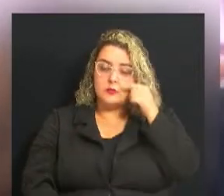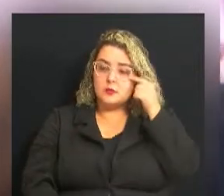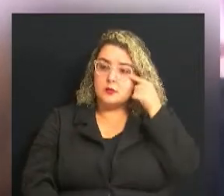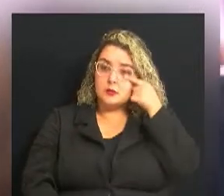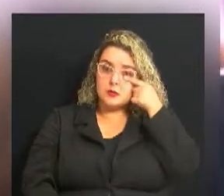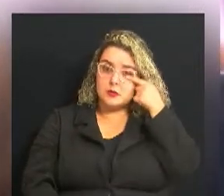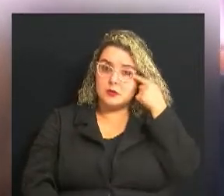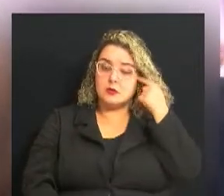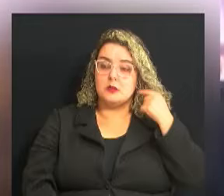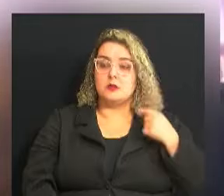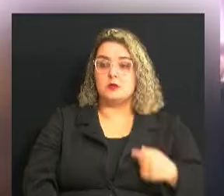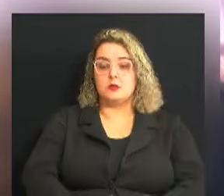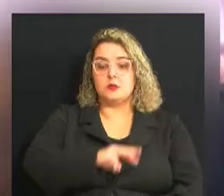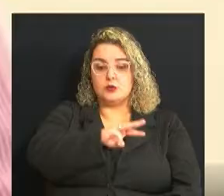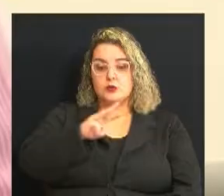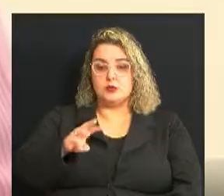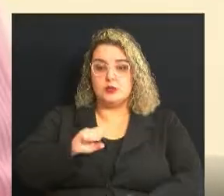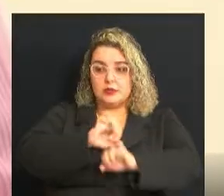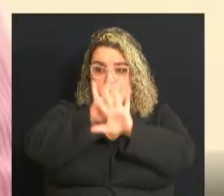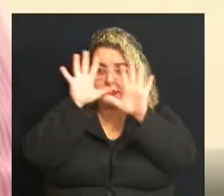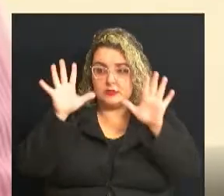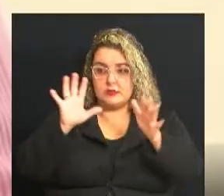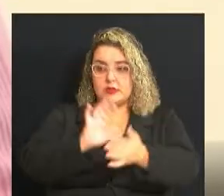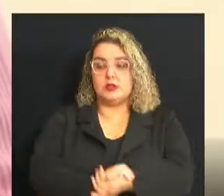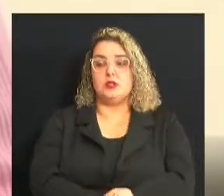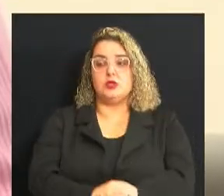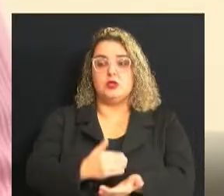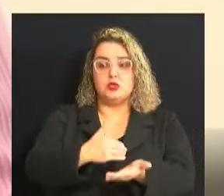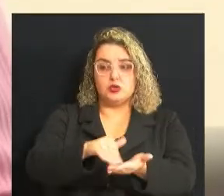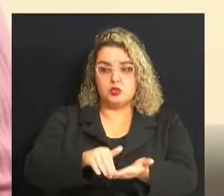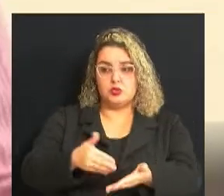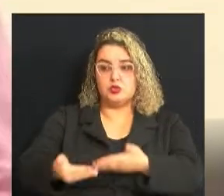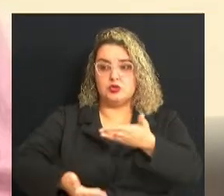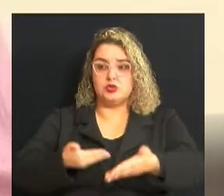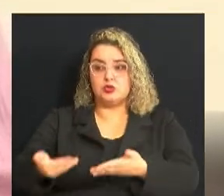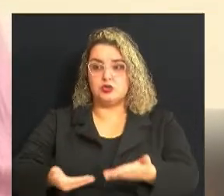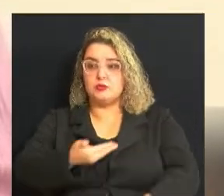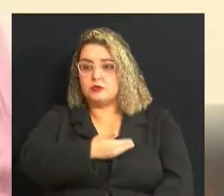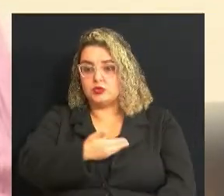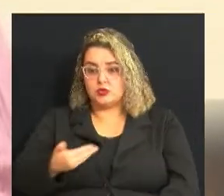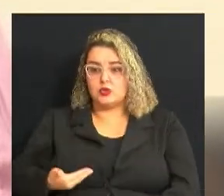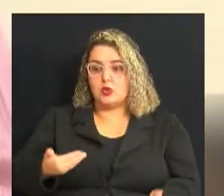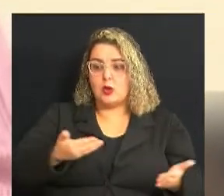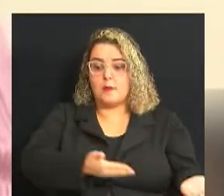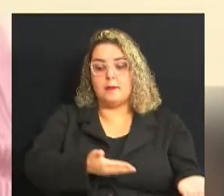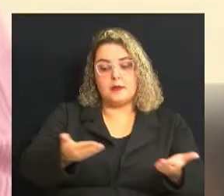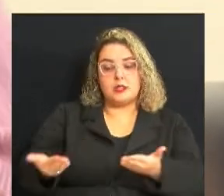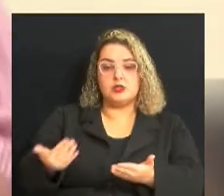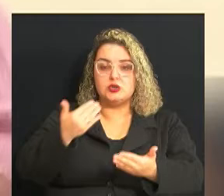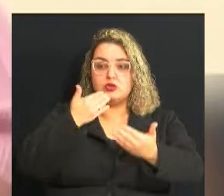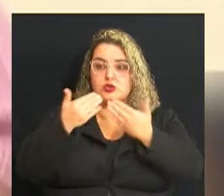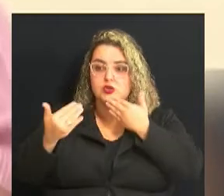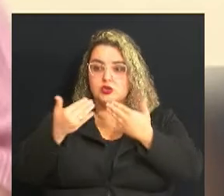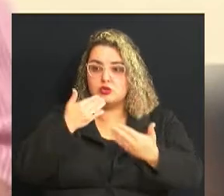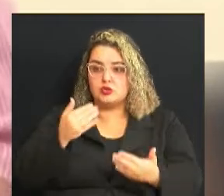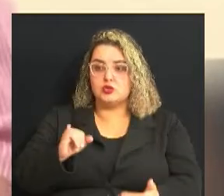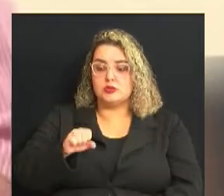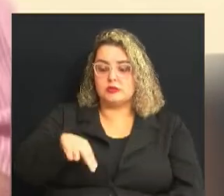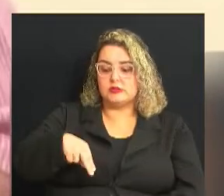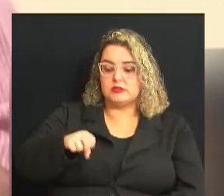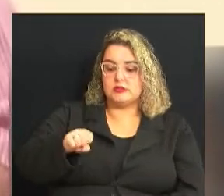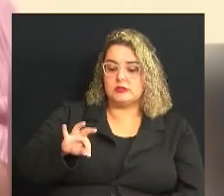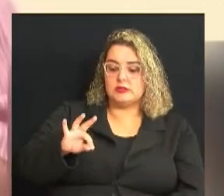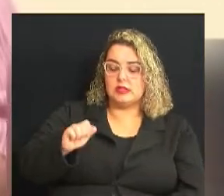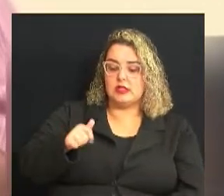portal da transparência. O secretário de Serviços Públicos apresentou as demandas para a instalação de equipamentos